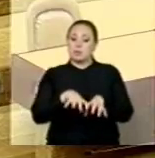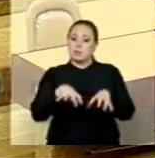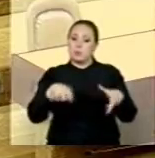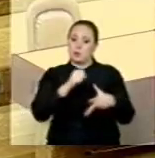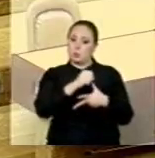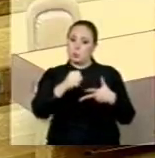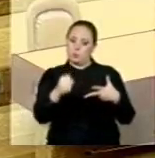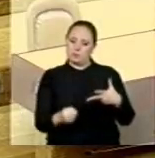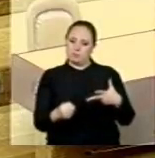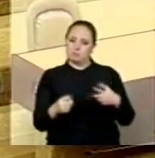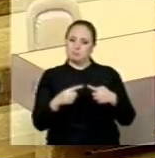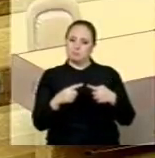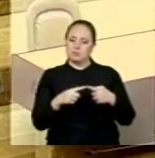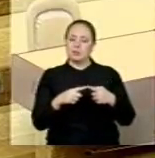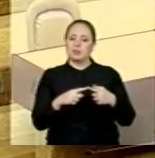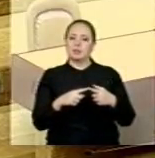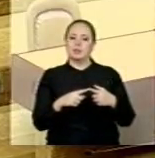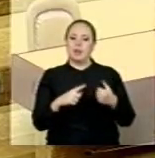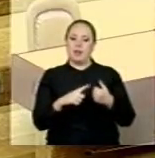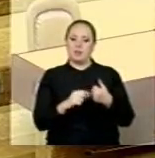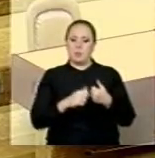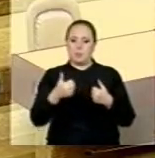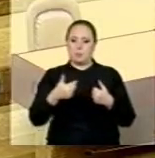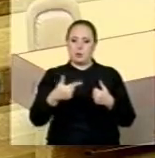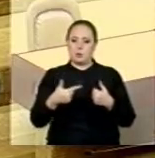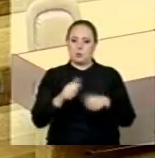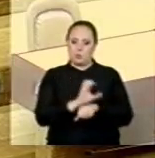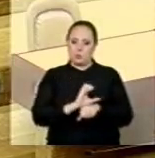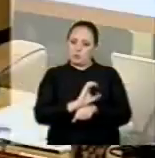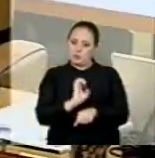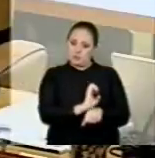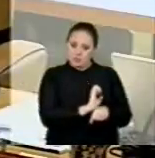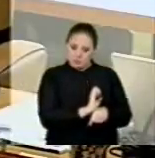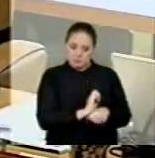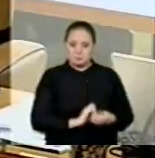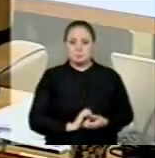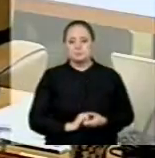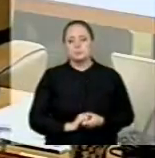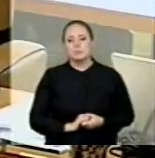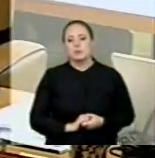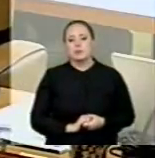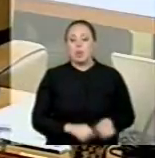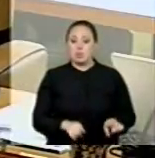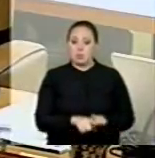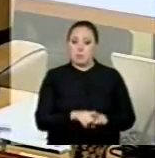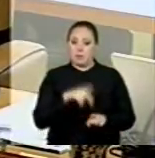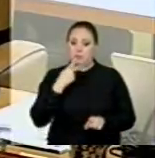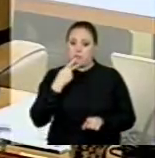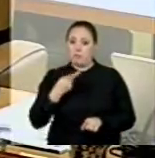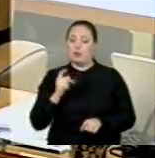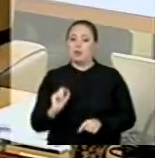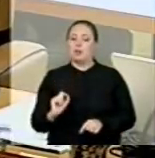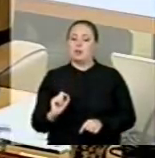dos artigos 1º e 2º da Constituição Estadual. E que o constituinte estadual, portanto, a